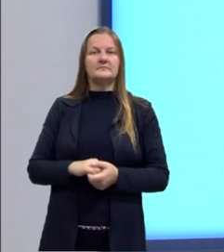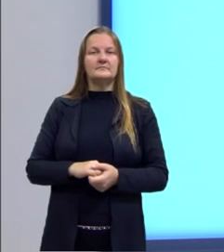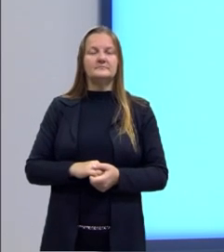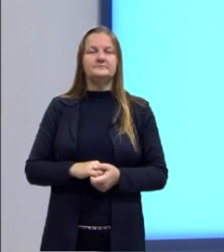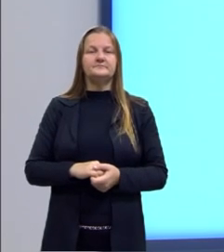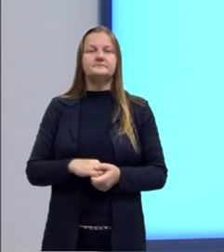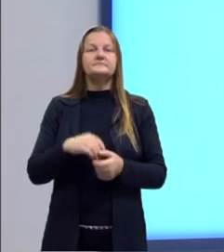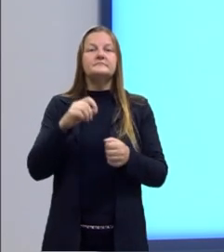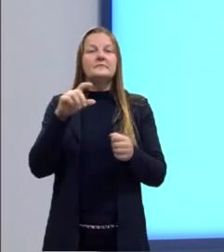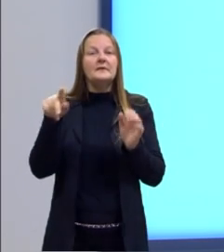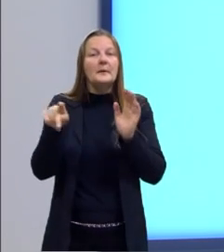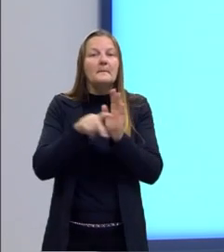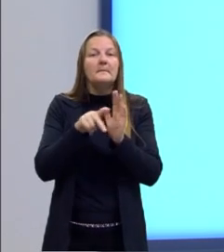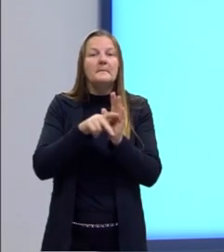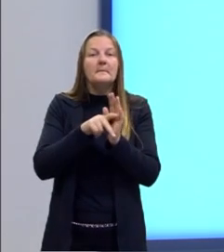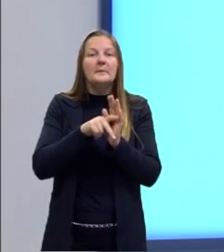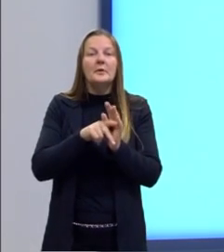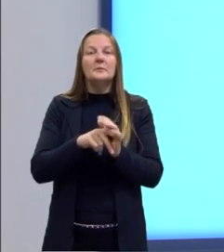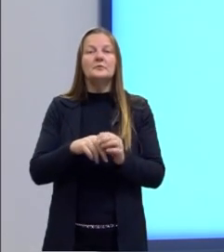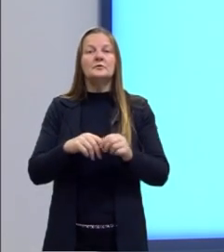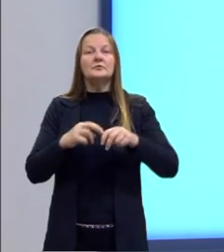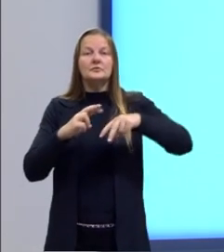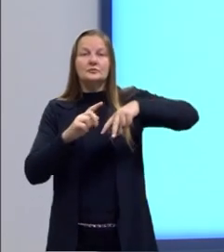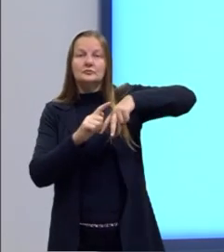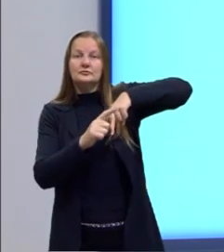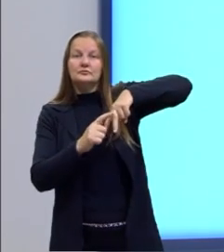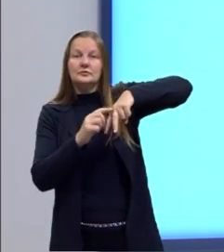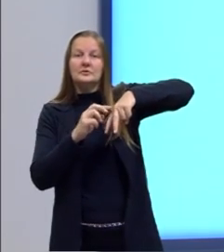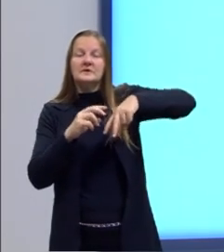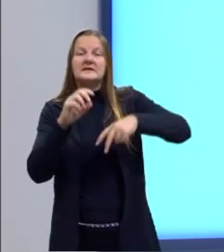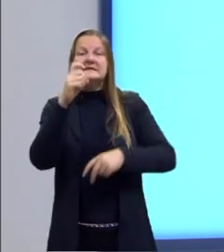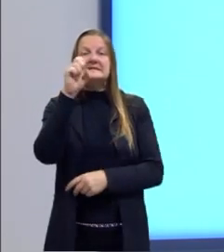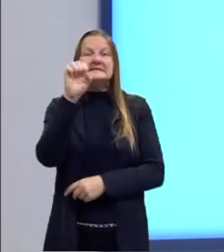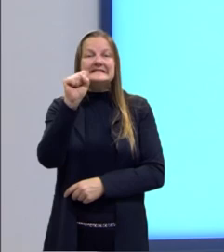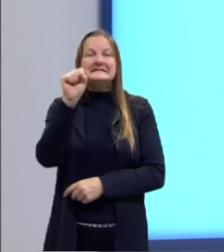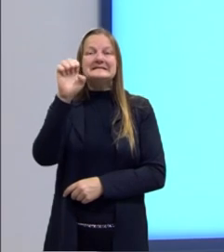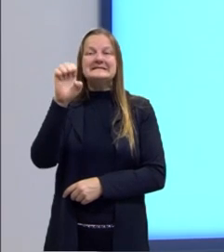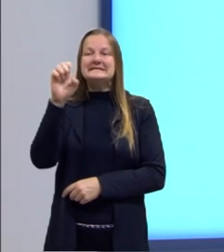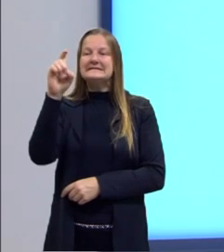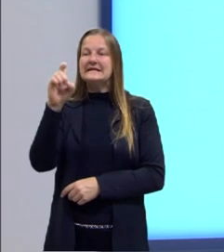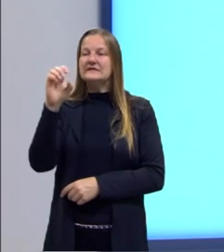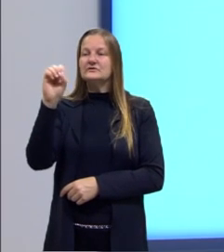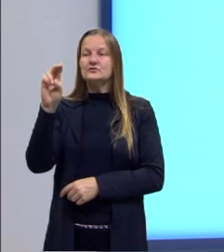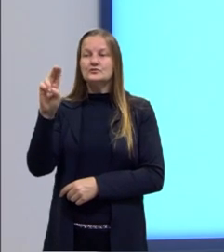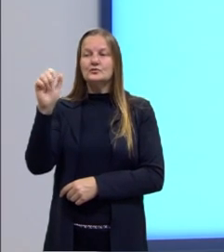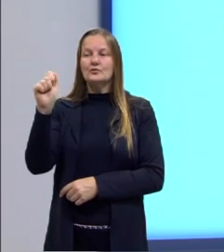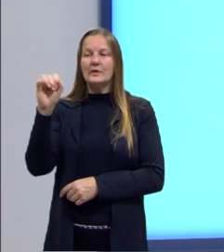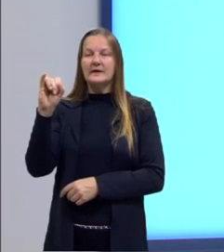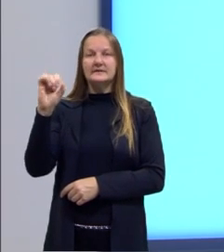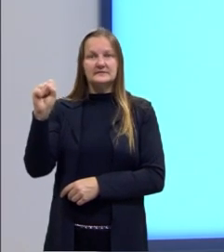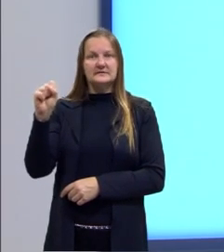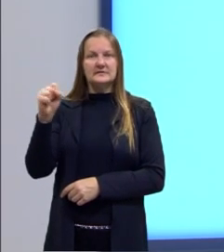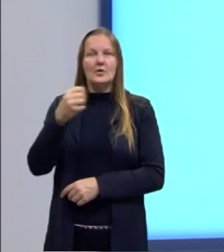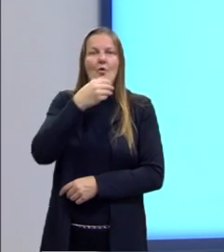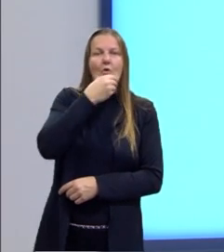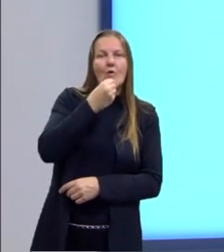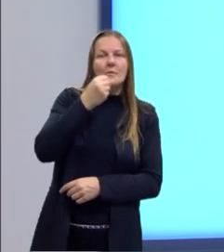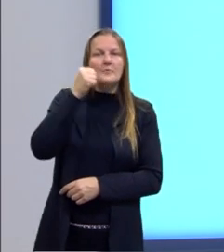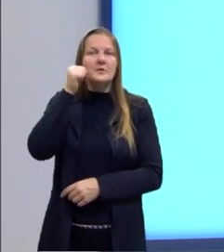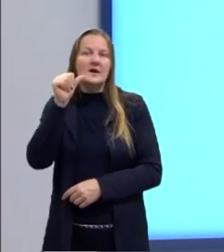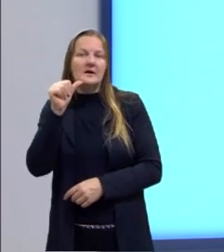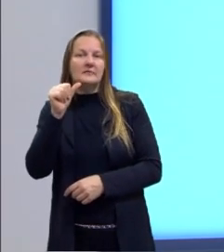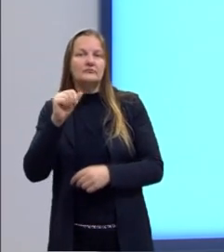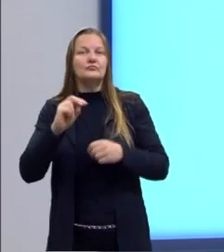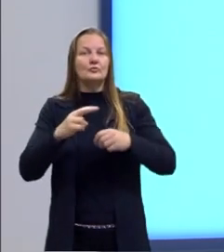são os cromossomos sexuais tá Eles vão aí tá identificando o sexo